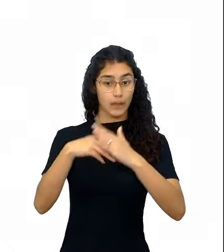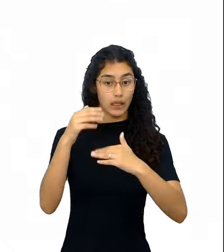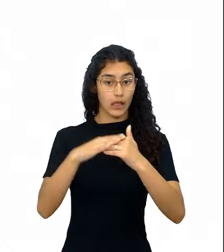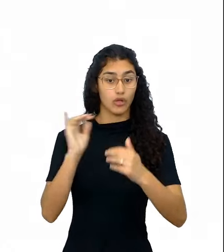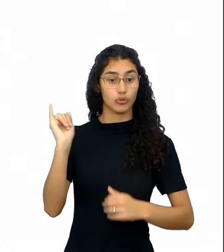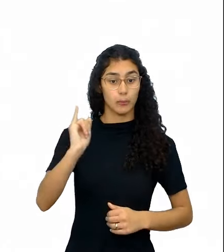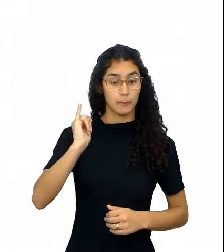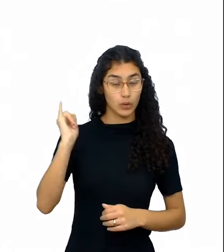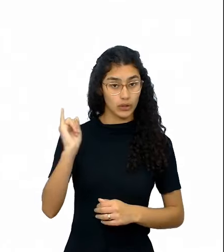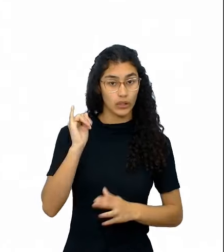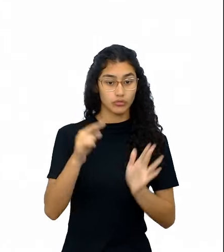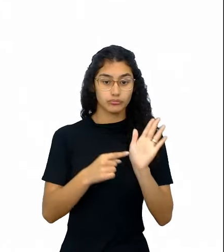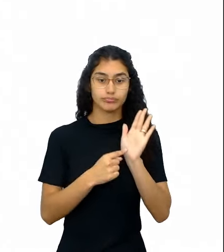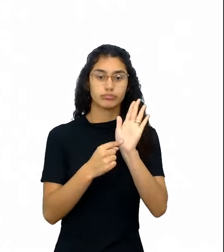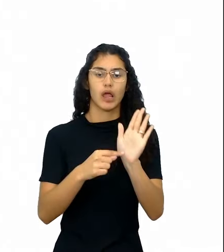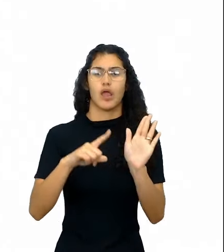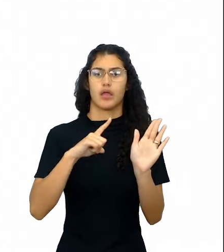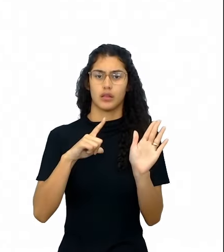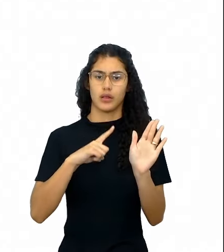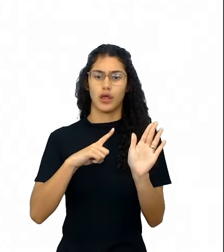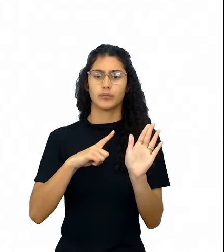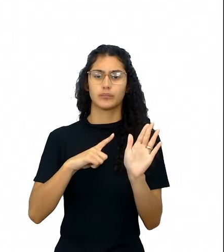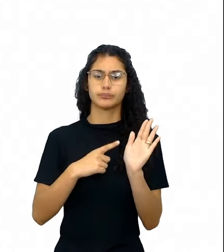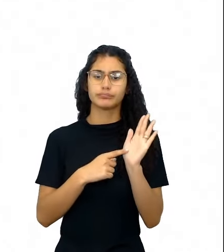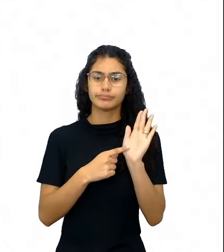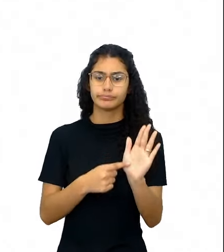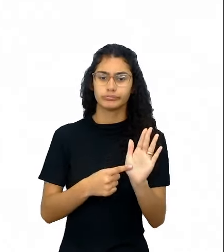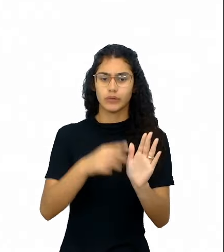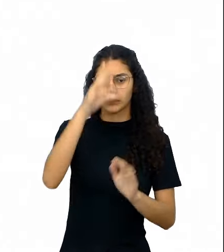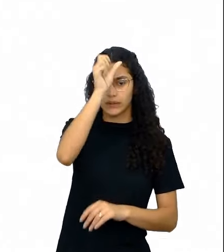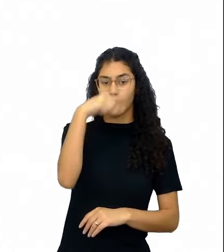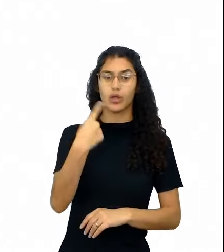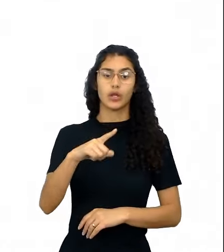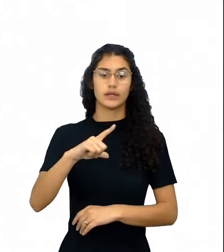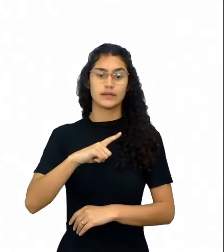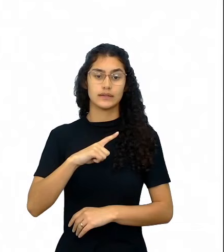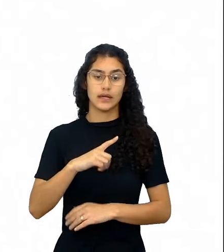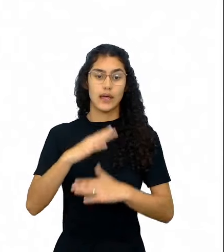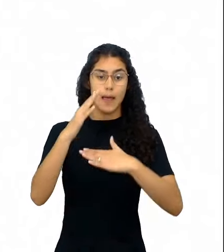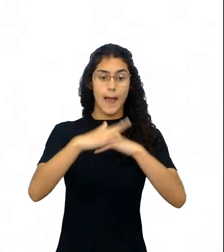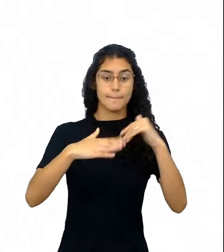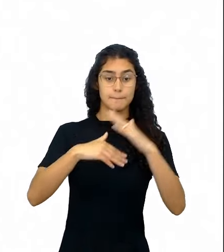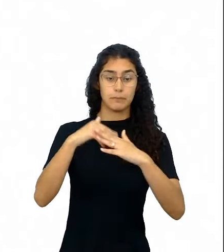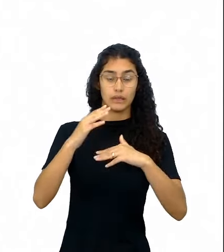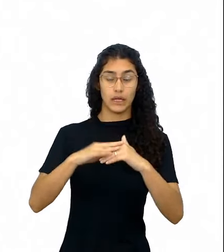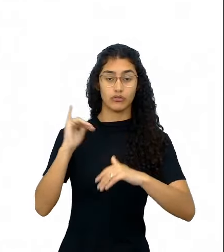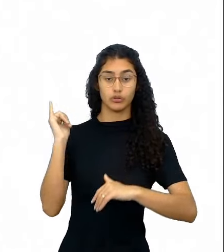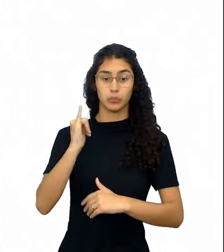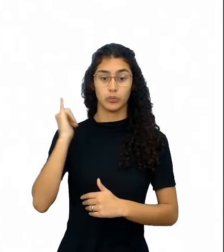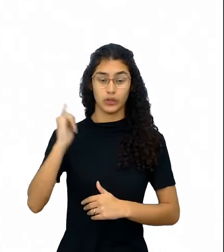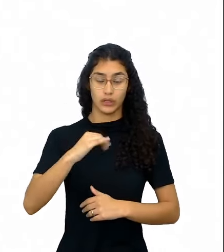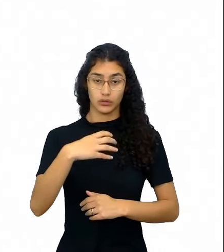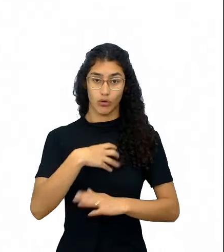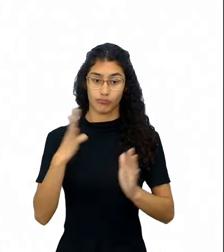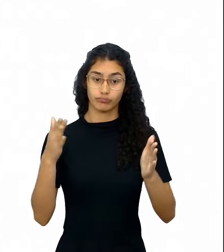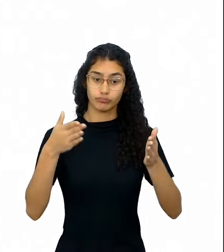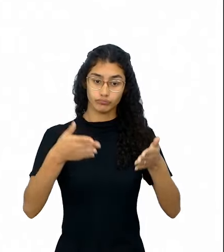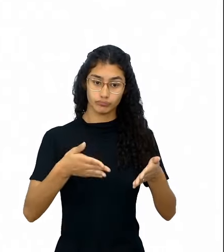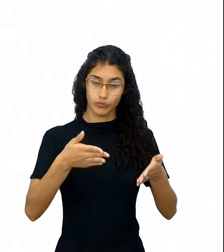essenciais, ou habilidade essencial, e os indicadores de aprendizagem. Nós temos aqui a habilidade essencial, nesse foco,